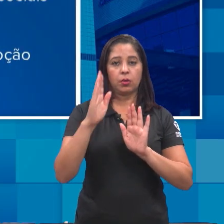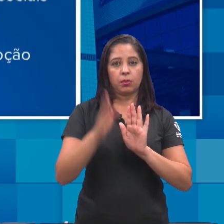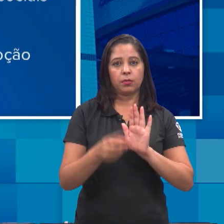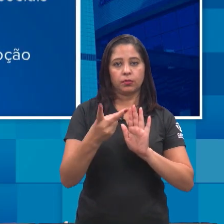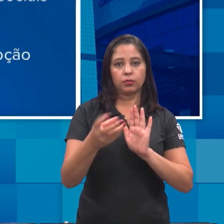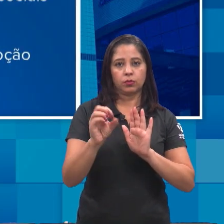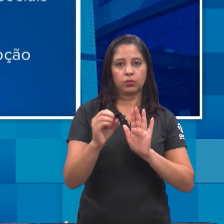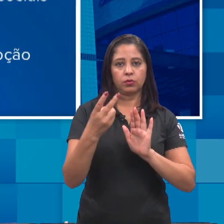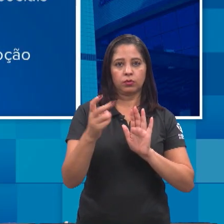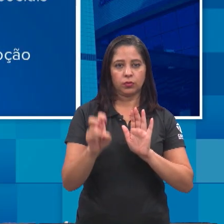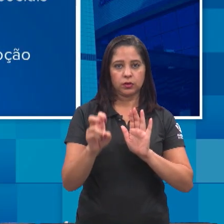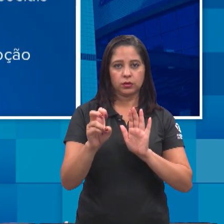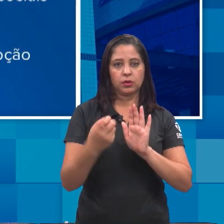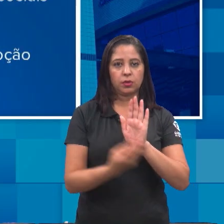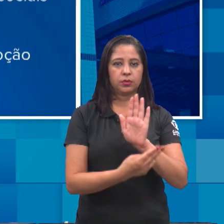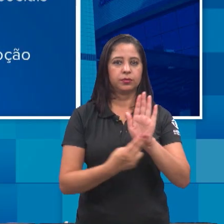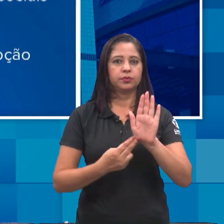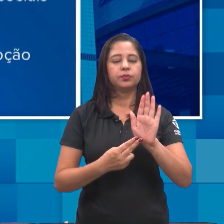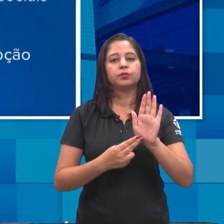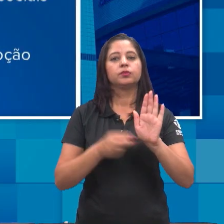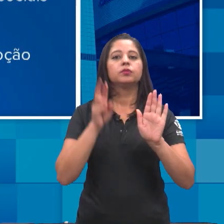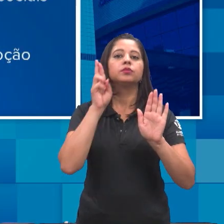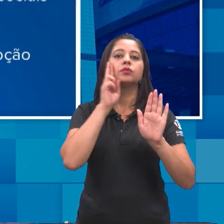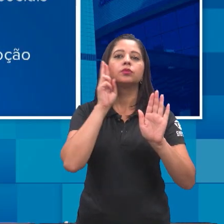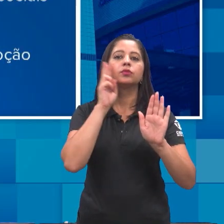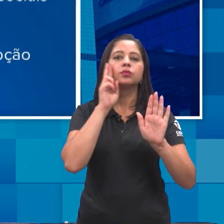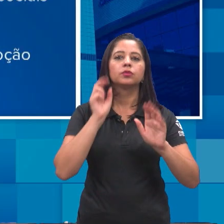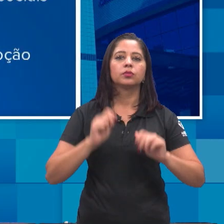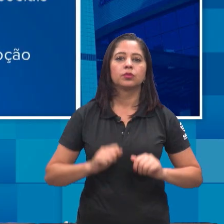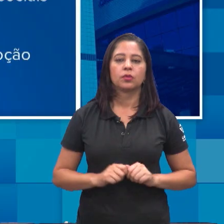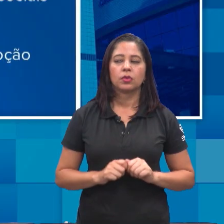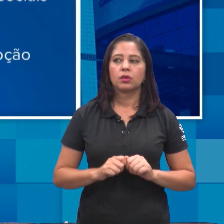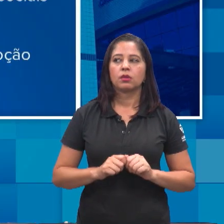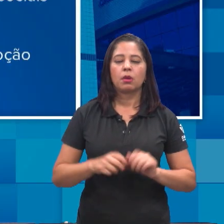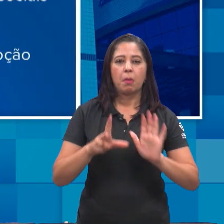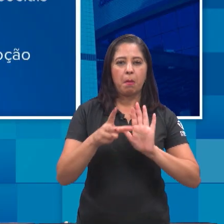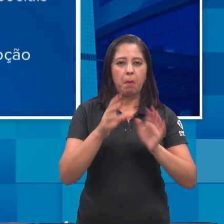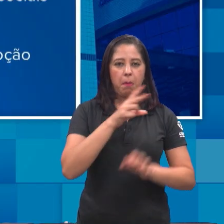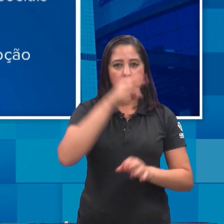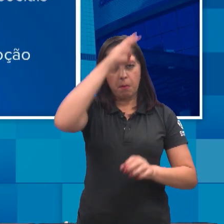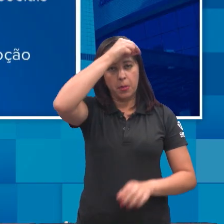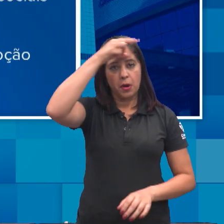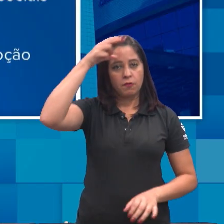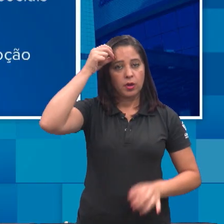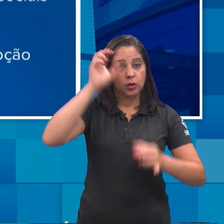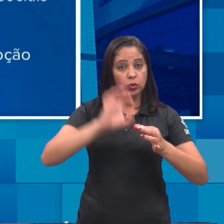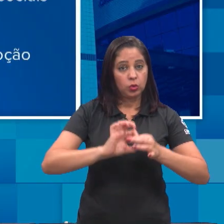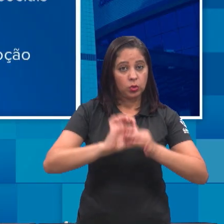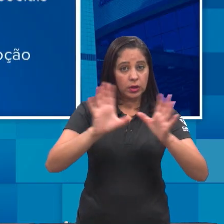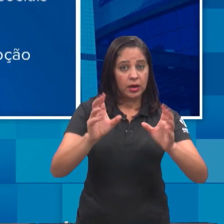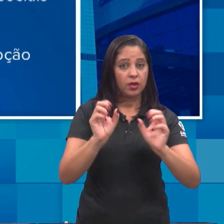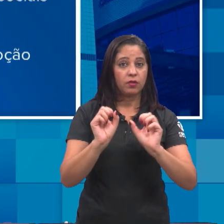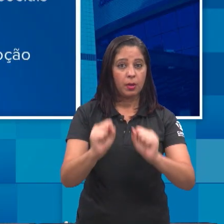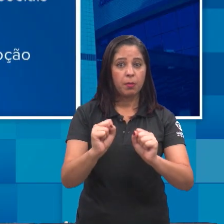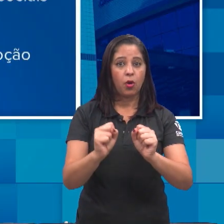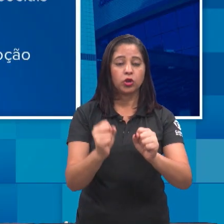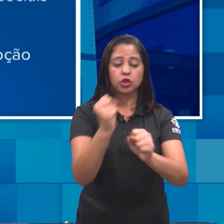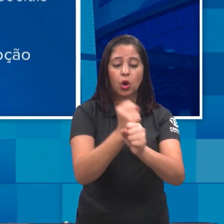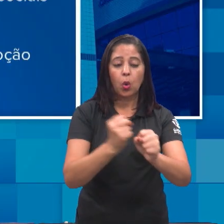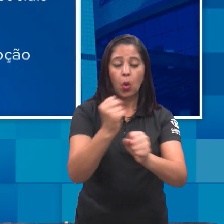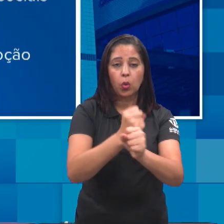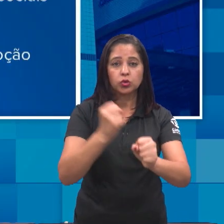135/2025. Autoria vereador Renato Santiago. Autoriza o Poder Executivo a criar os Centros de Atividades